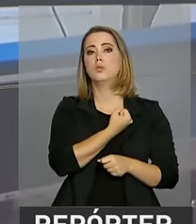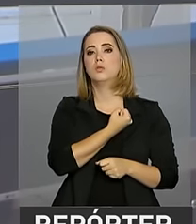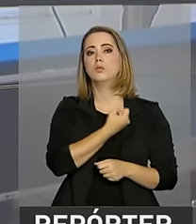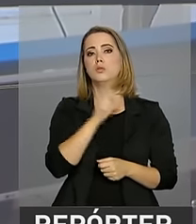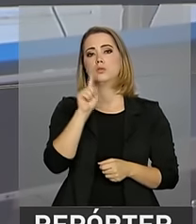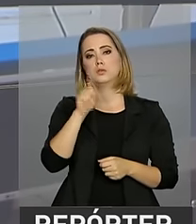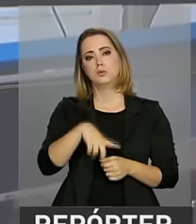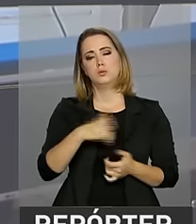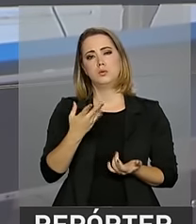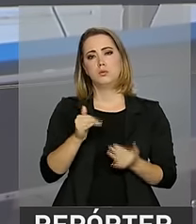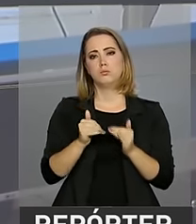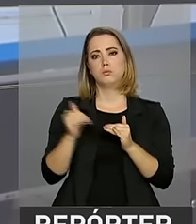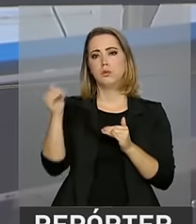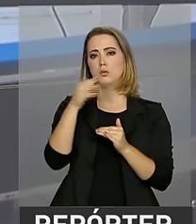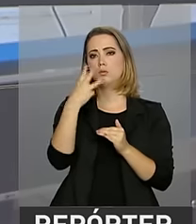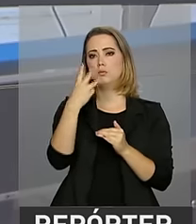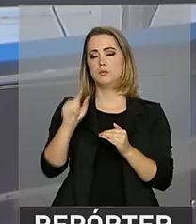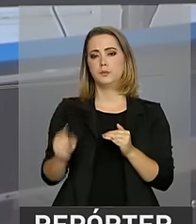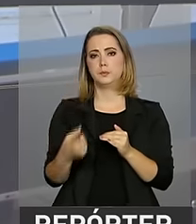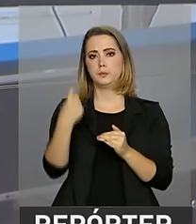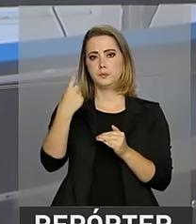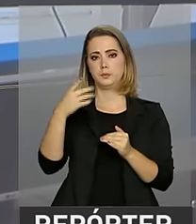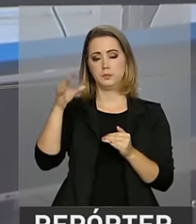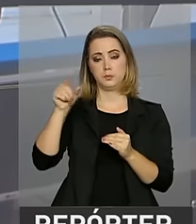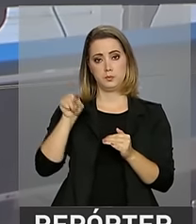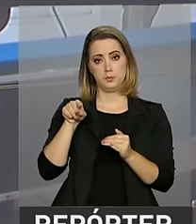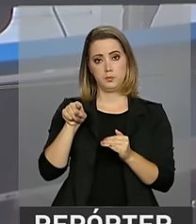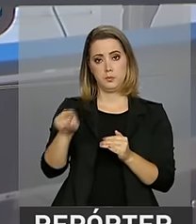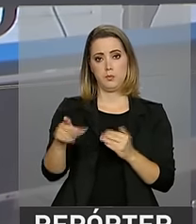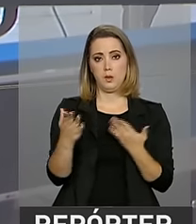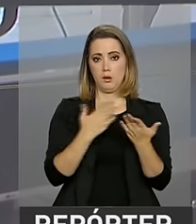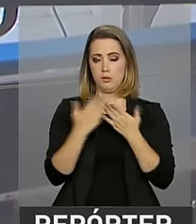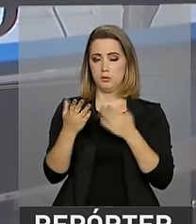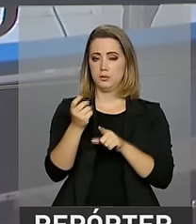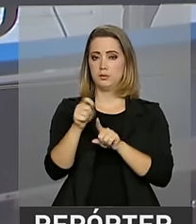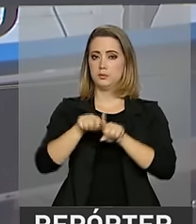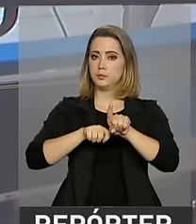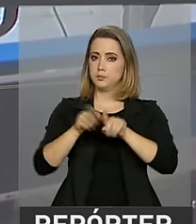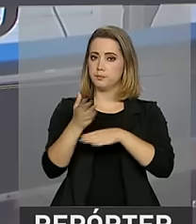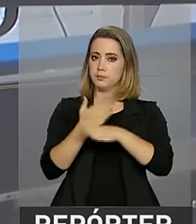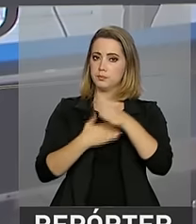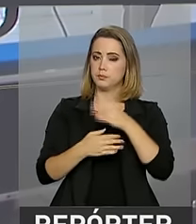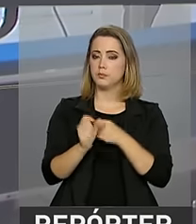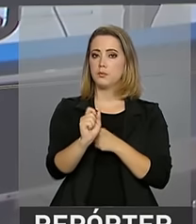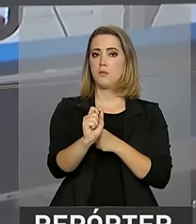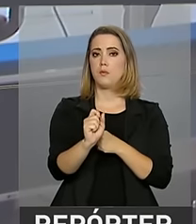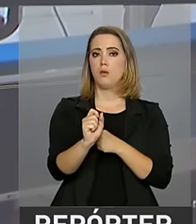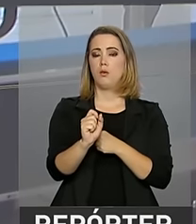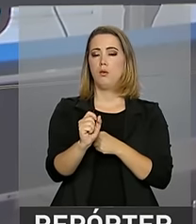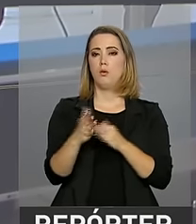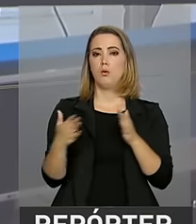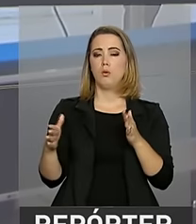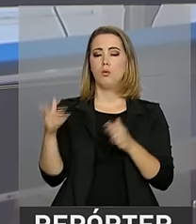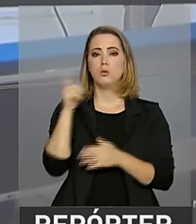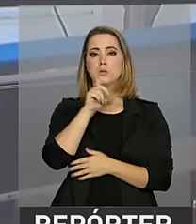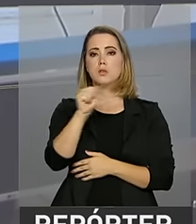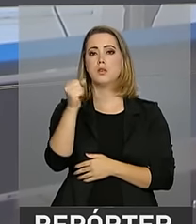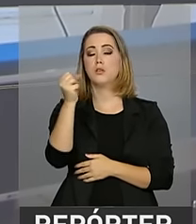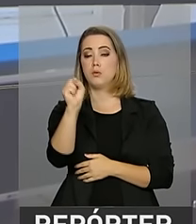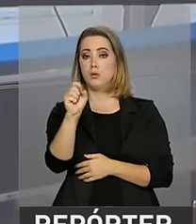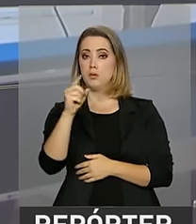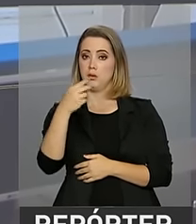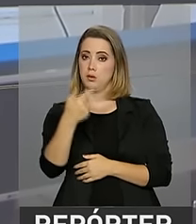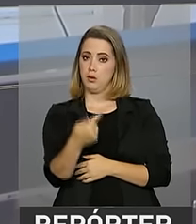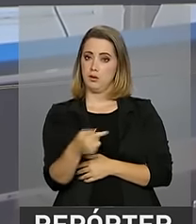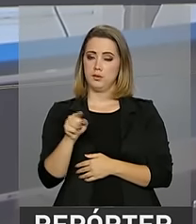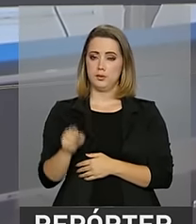essa confiança aumentou 3,1 pontos em relação ao mês anterior alcançando 87,8 pontos